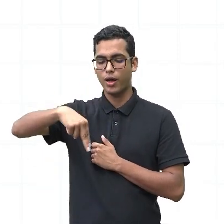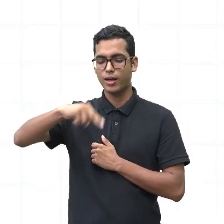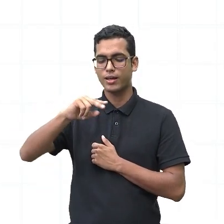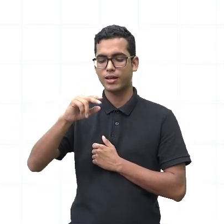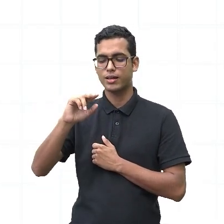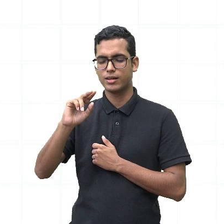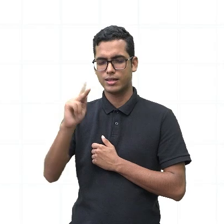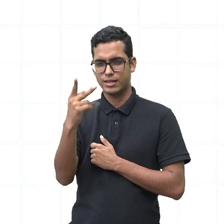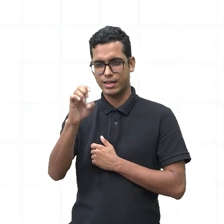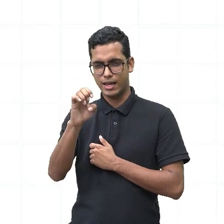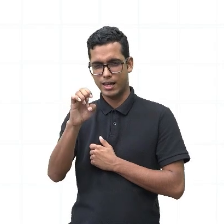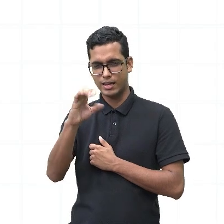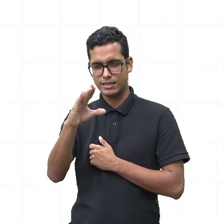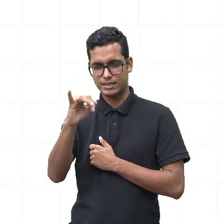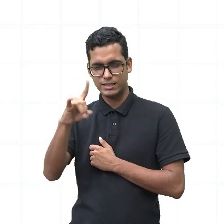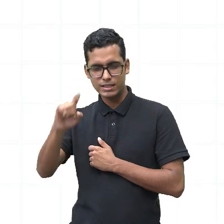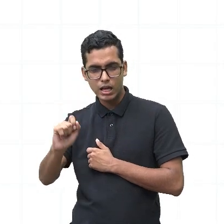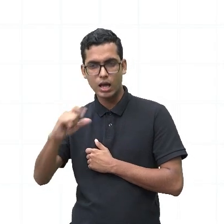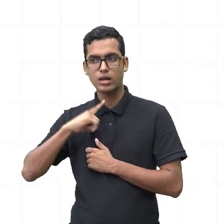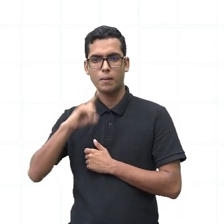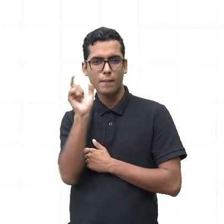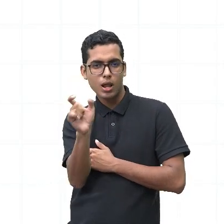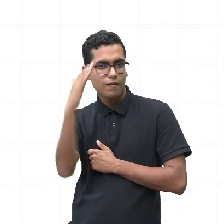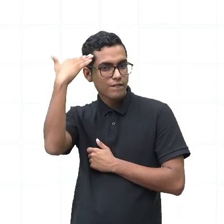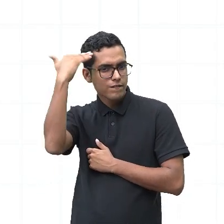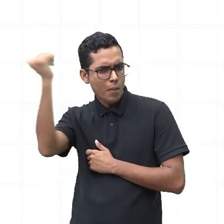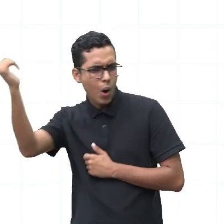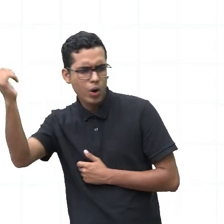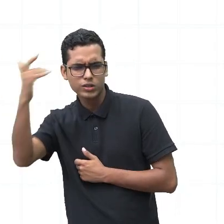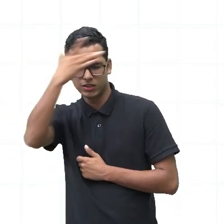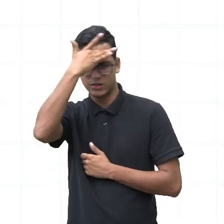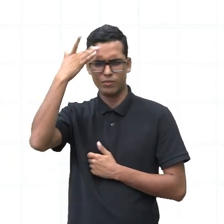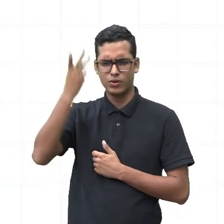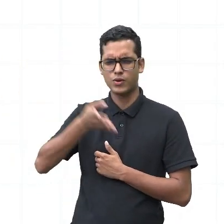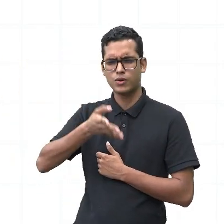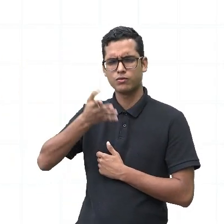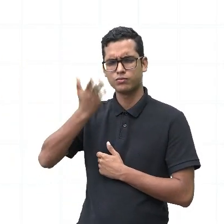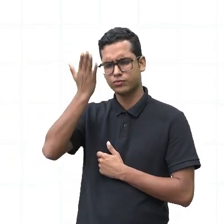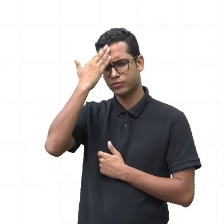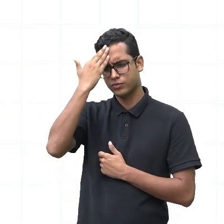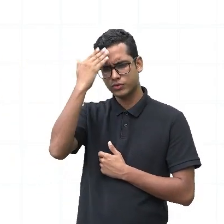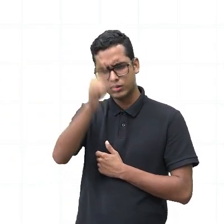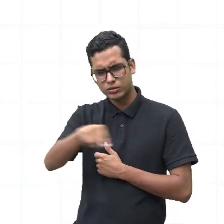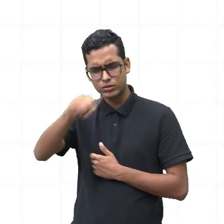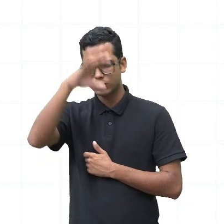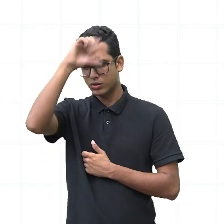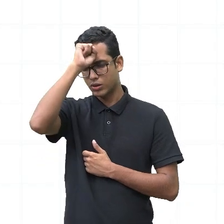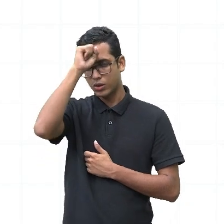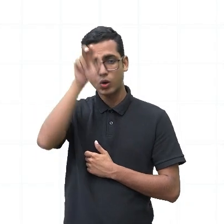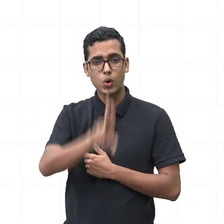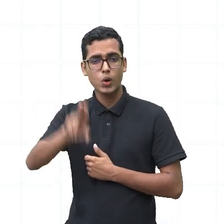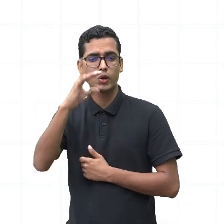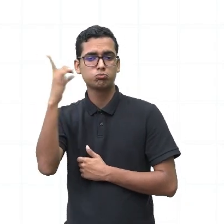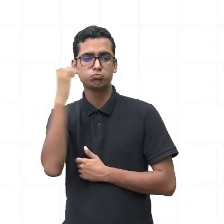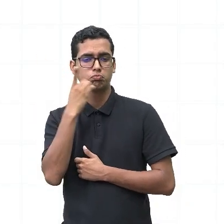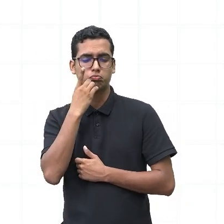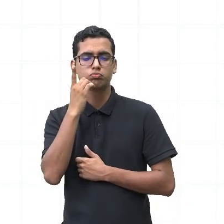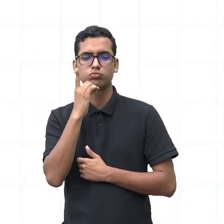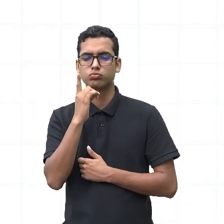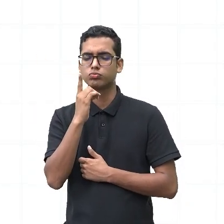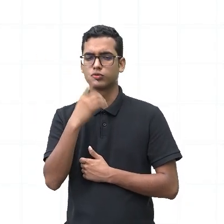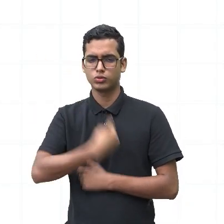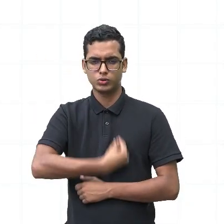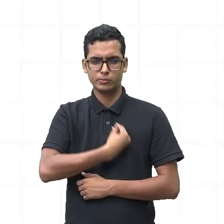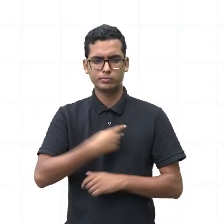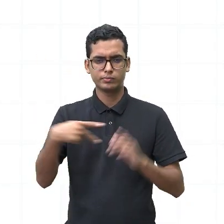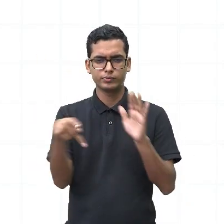em inglês e se parecem com português. E as palavras conhecidas são essas que vocês aprendem e usam no dia a dia mesmo, com a